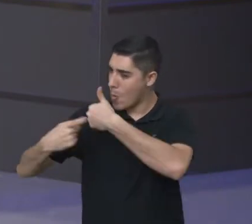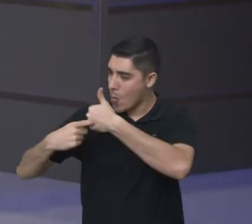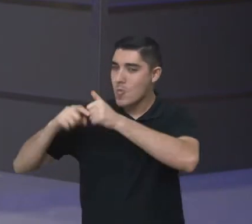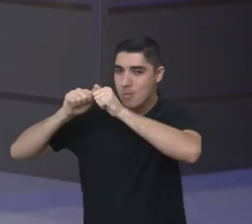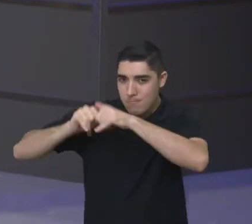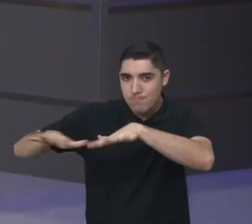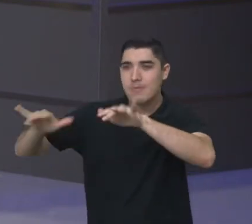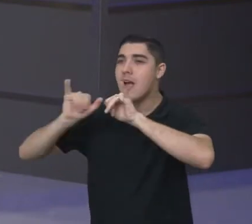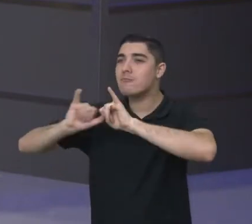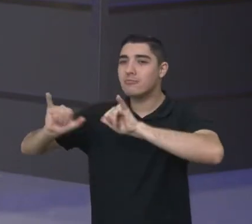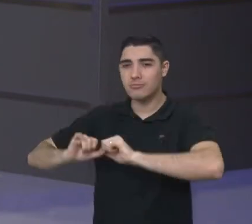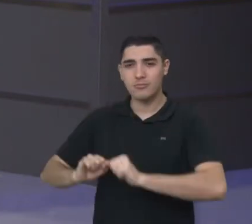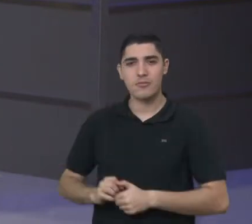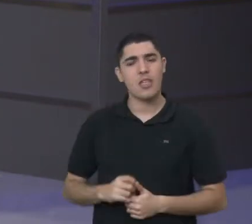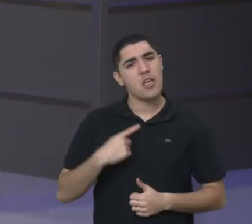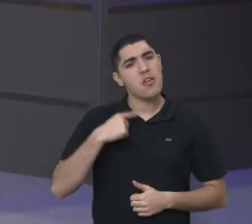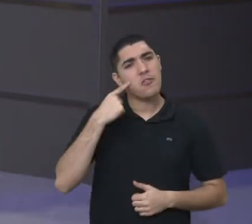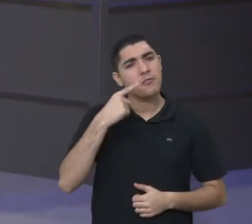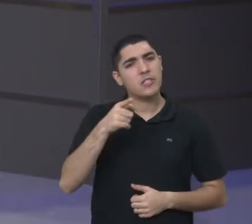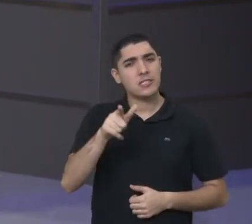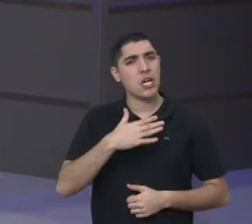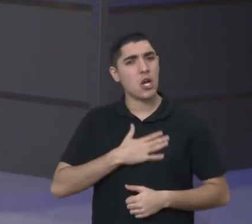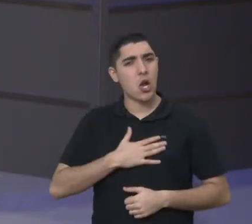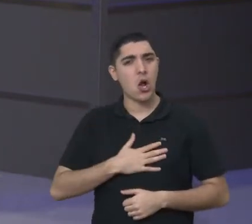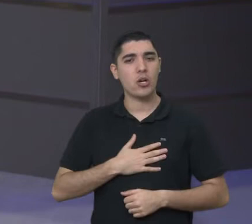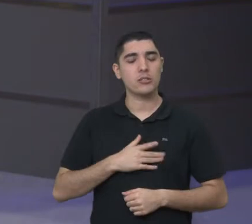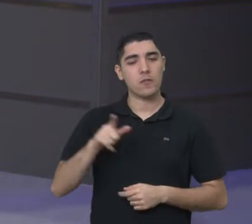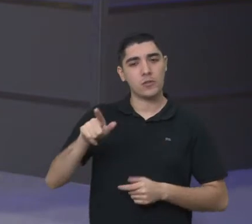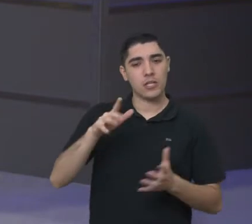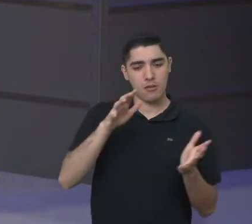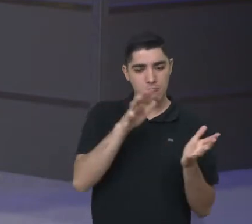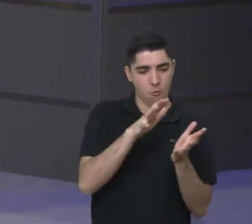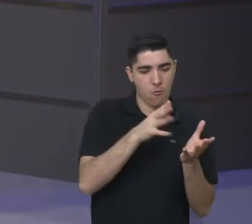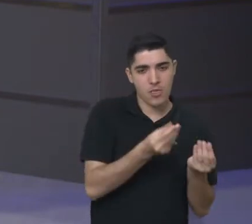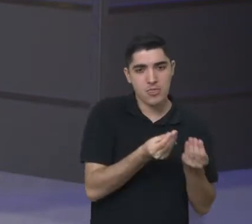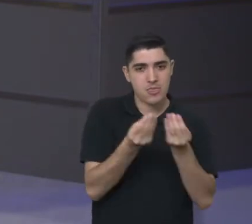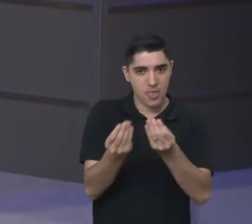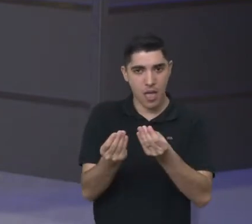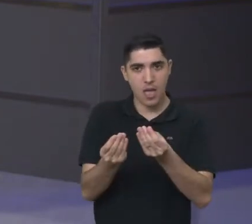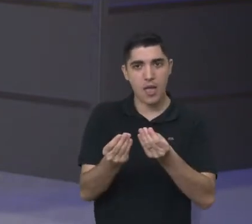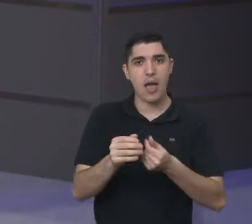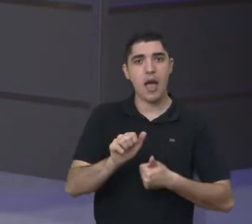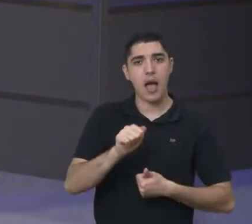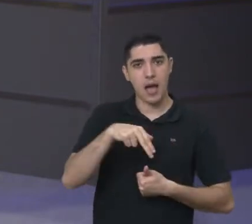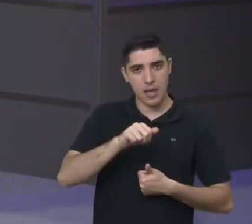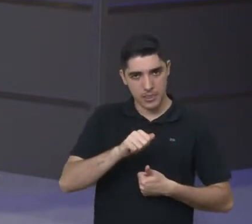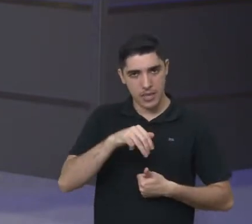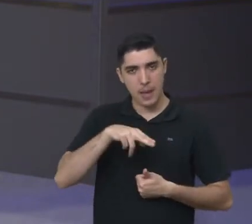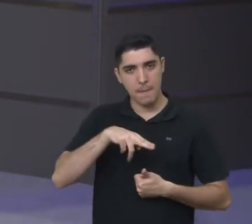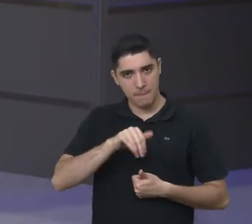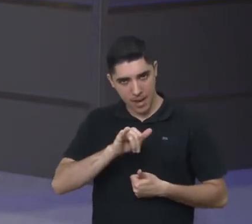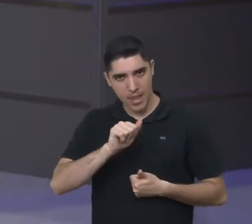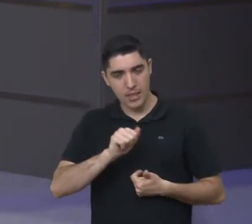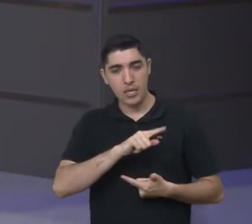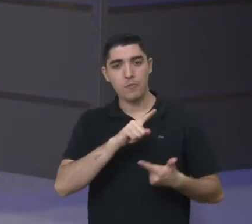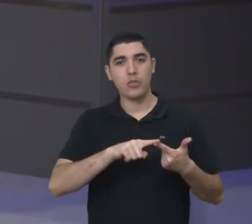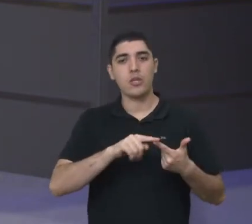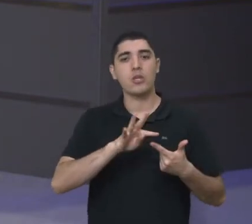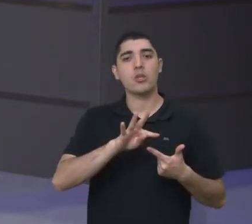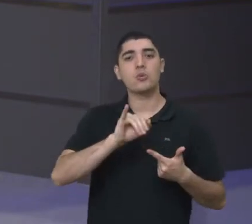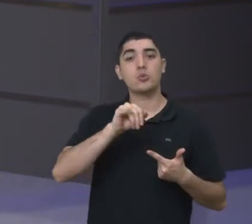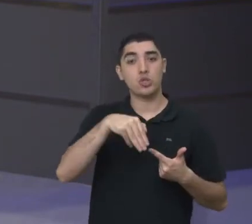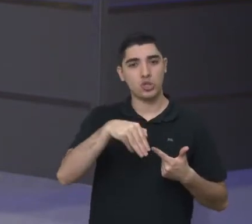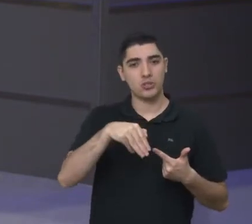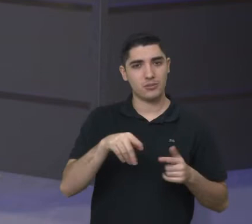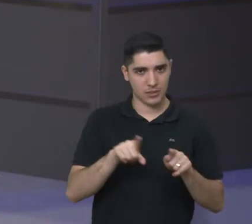tem uma curiosidade com o Tim Burton, né? Você deu uma almofada pra... Dei uma caneca. Pra Ana Maria e pro Tim Burton foi